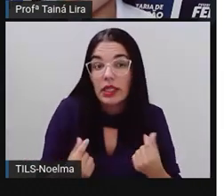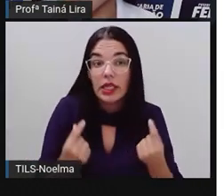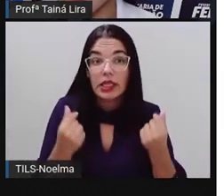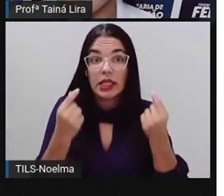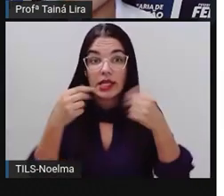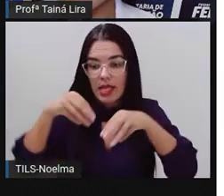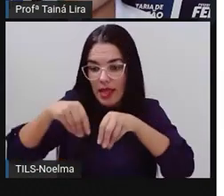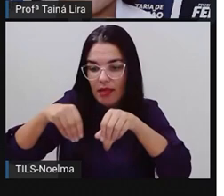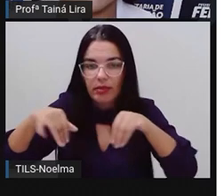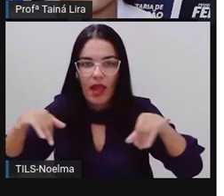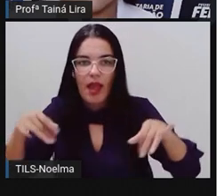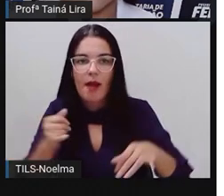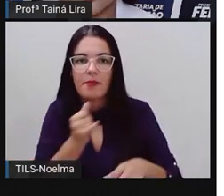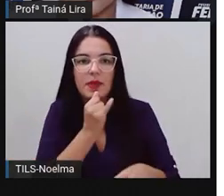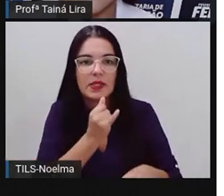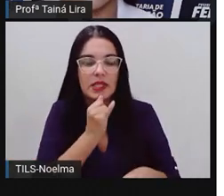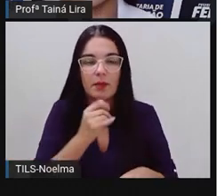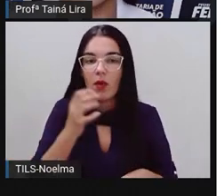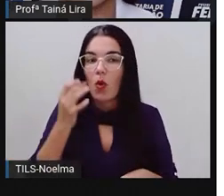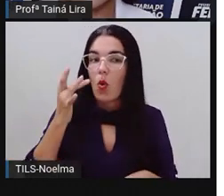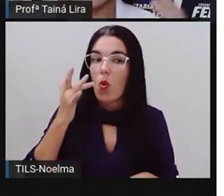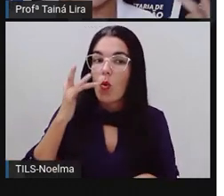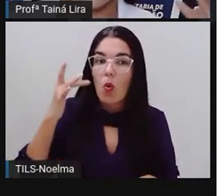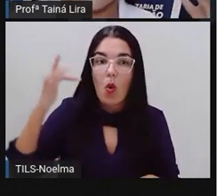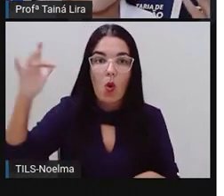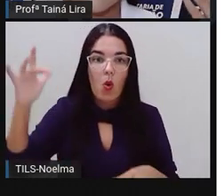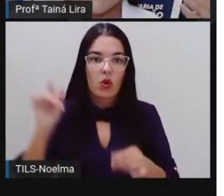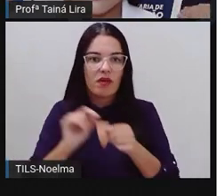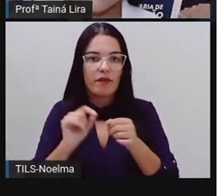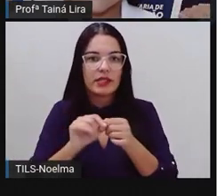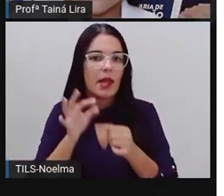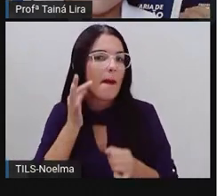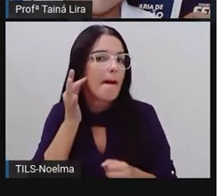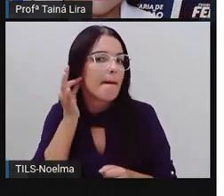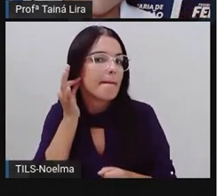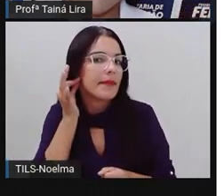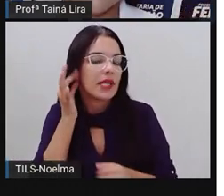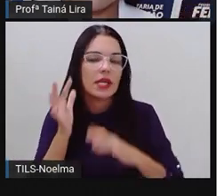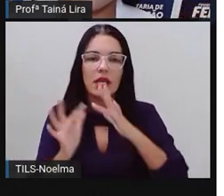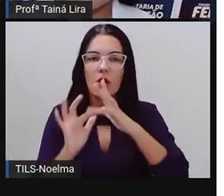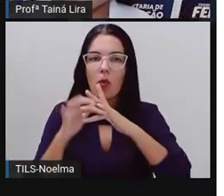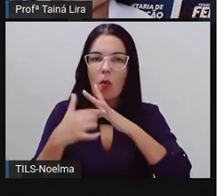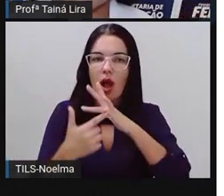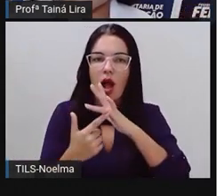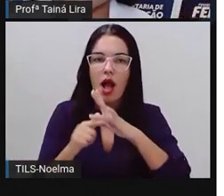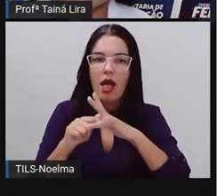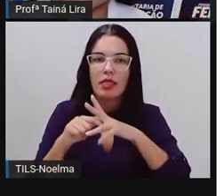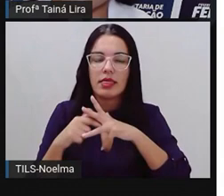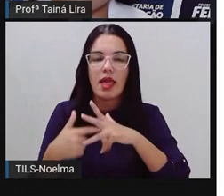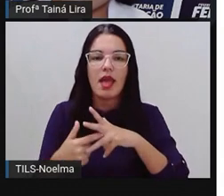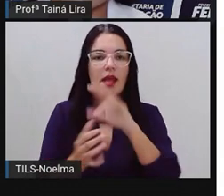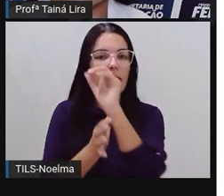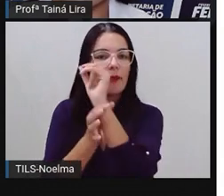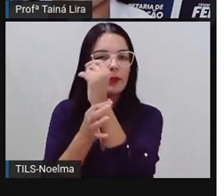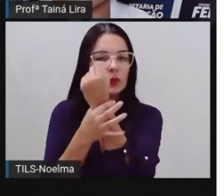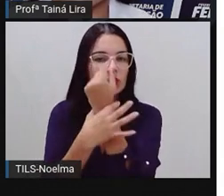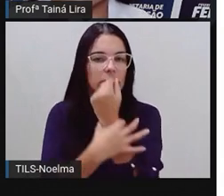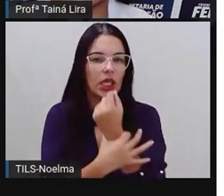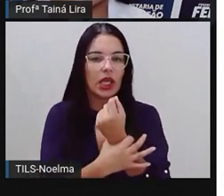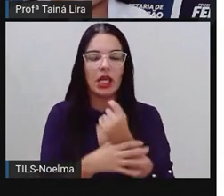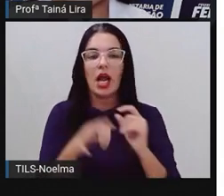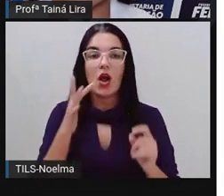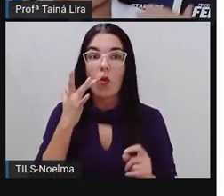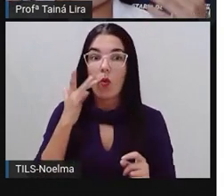essas riquezas tá fazer jóias tanto que é a gente observa muito ali na quando a gente fala